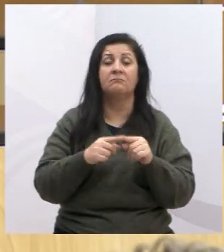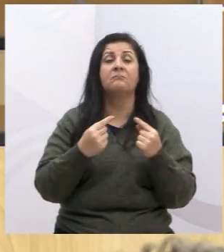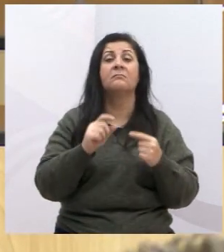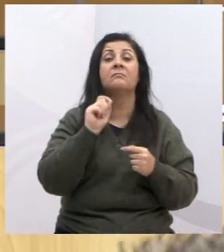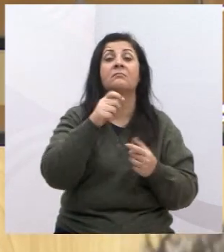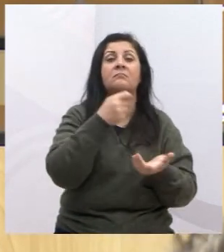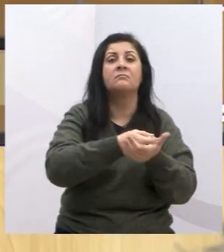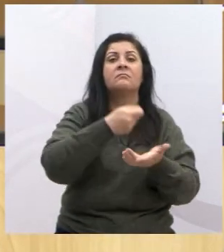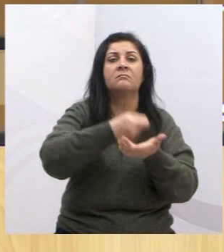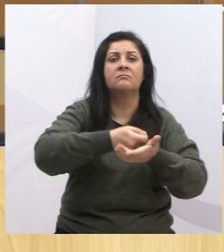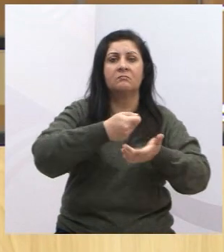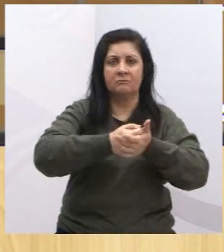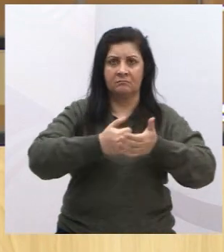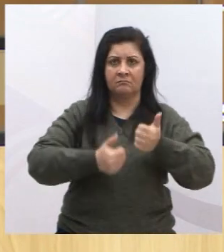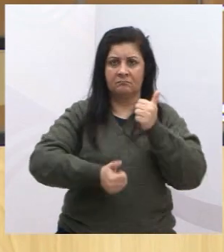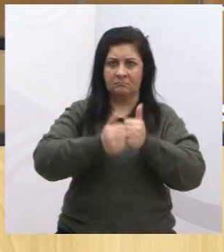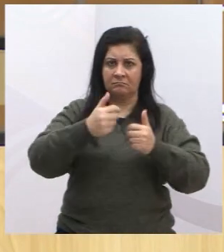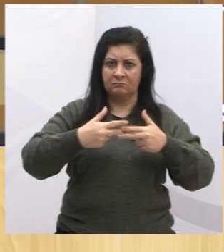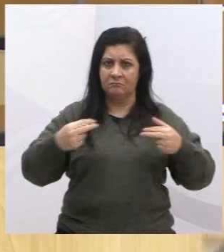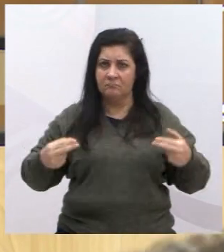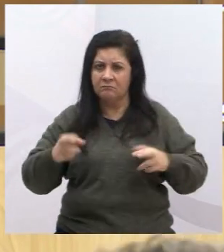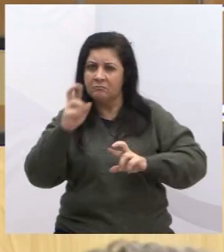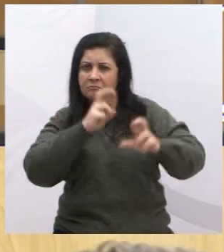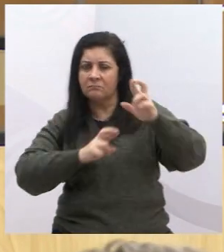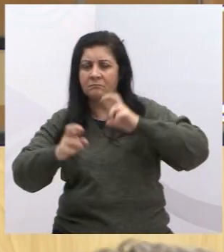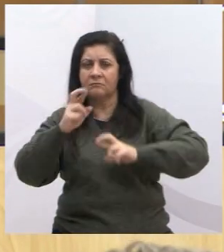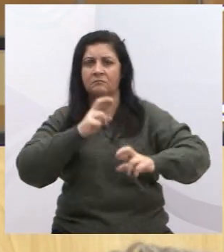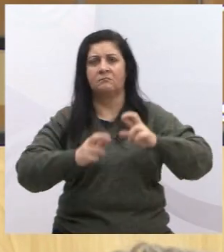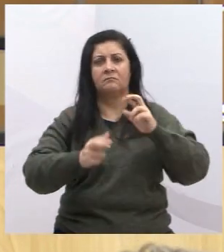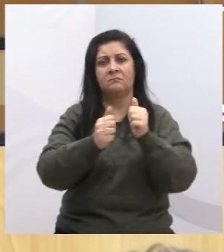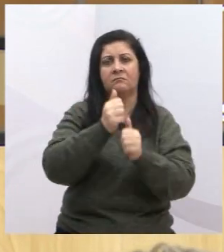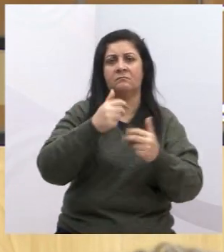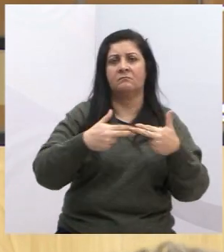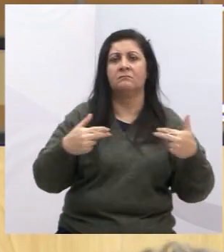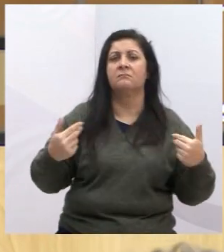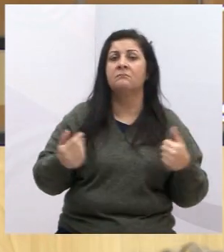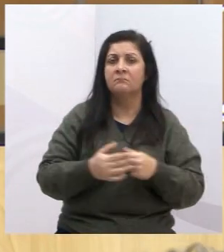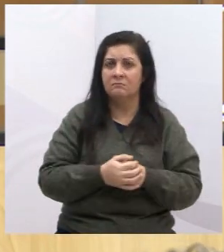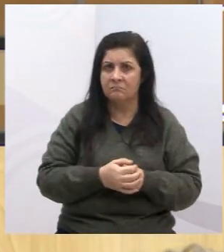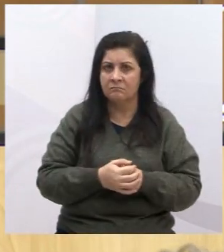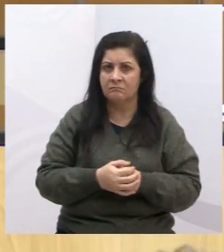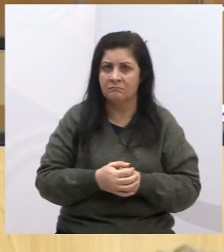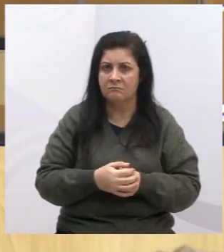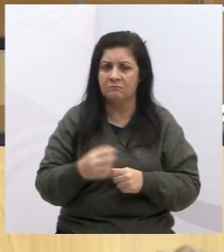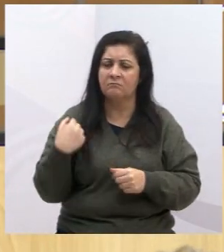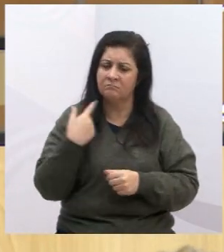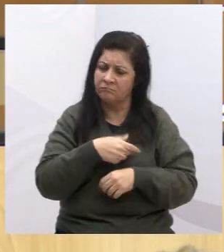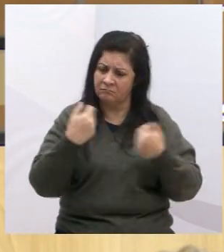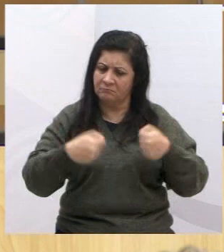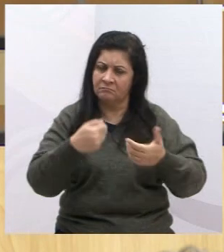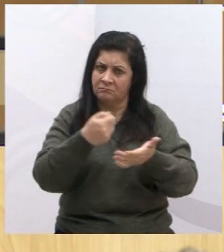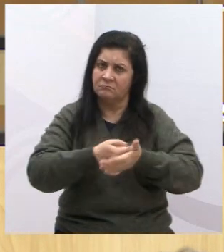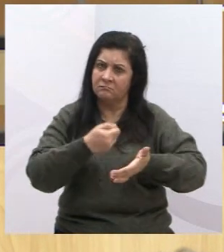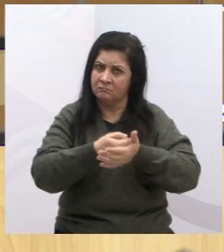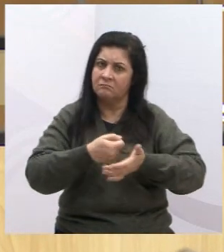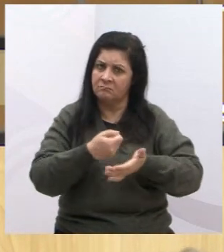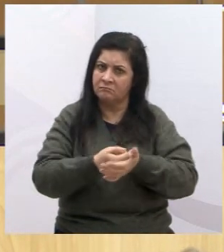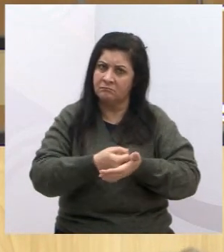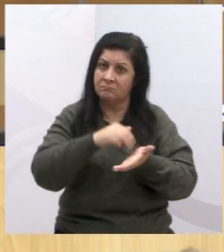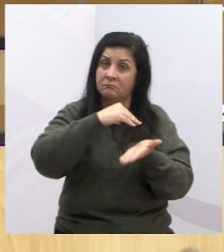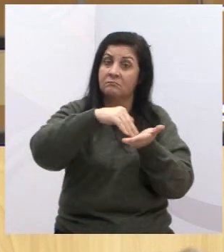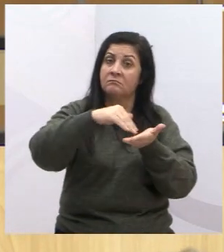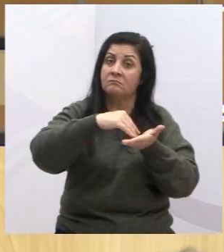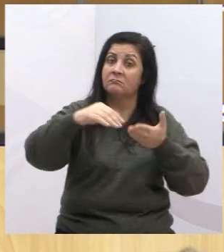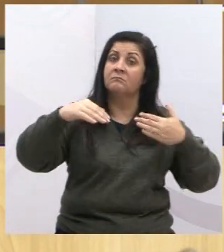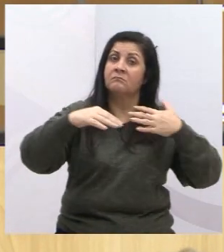o transporte na cidade, que fiscaliza o transporte na cidade, e creio eu que nós, enquanto vereador, temos que cobrar, né, da mobilidade